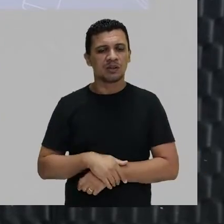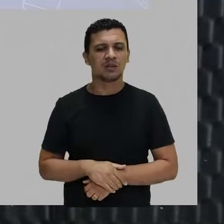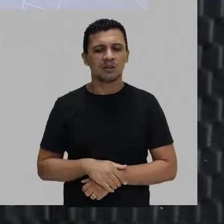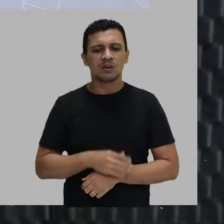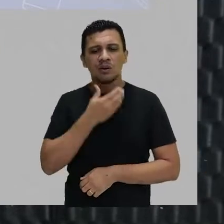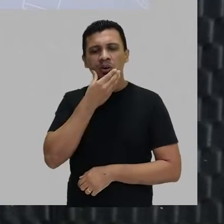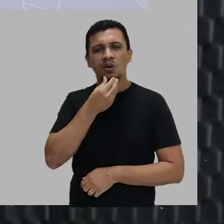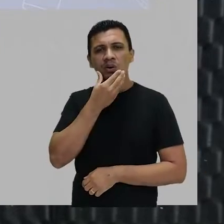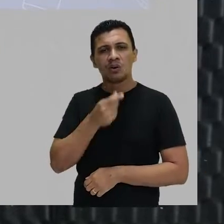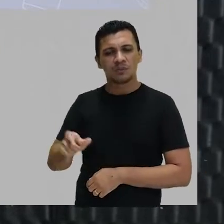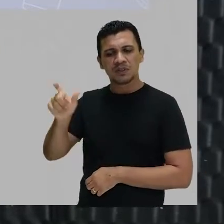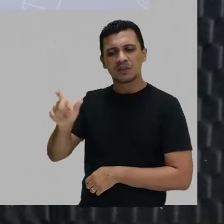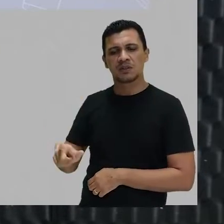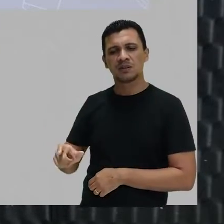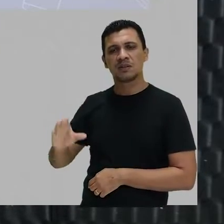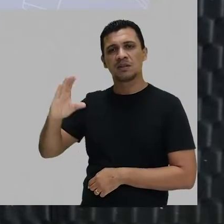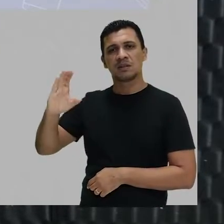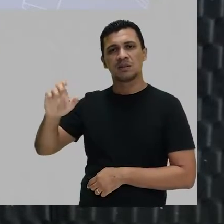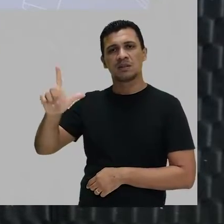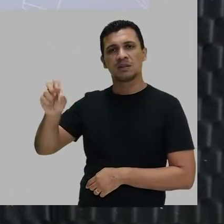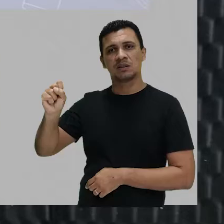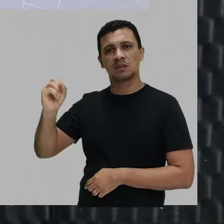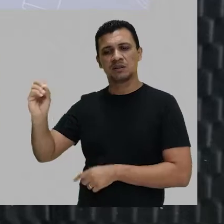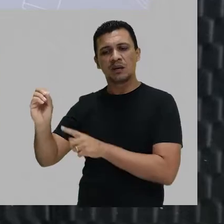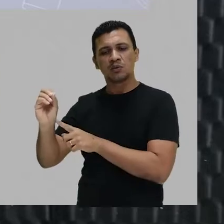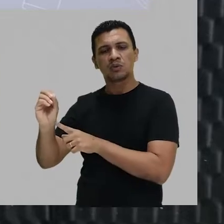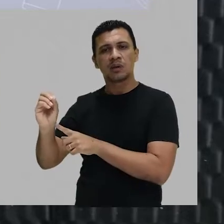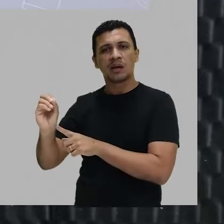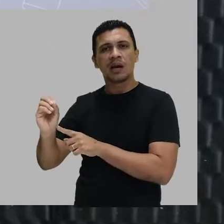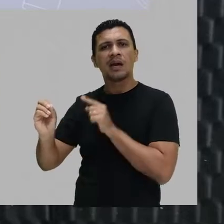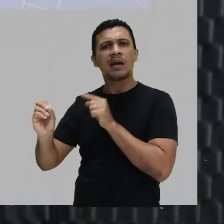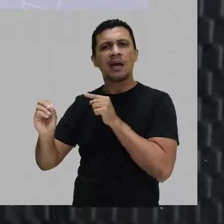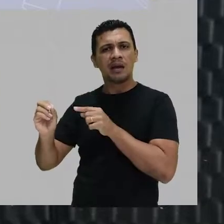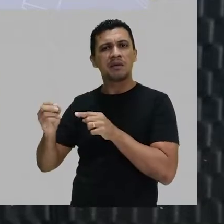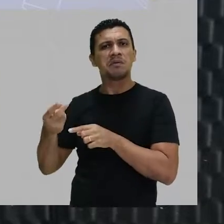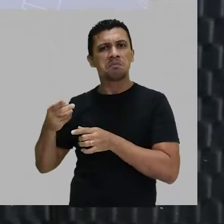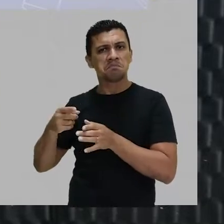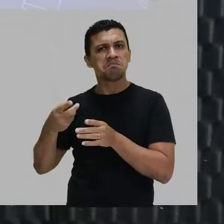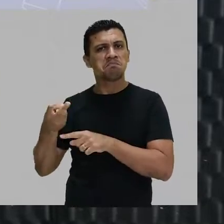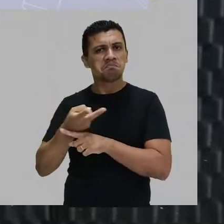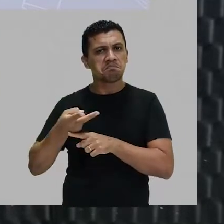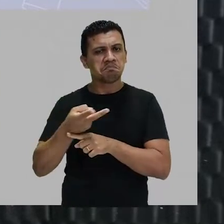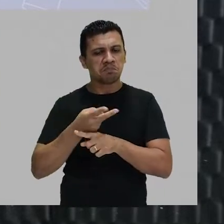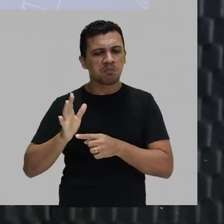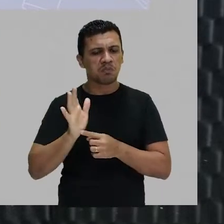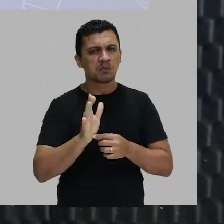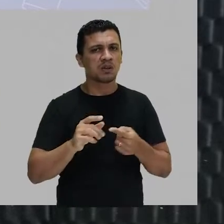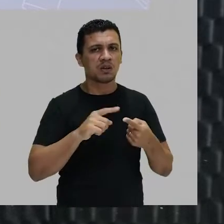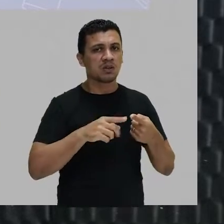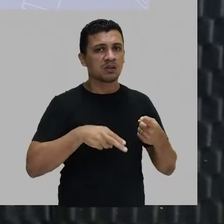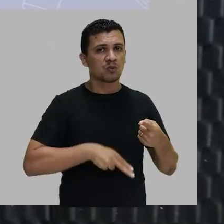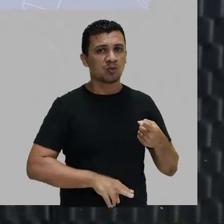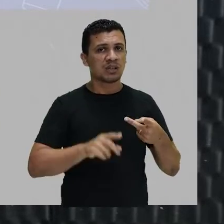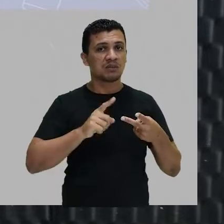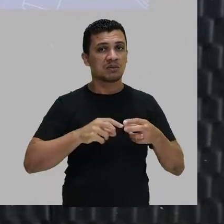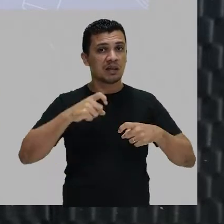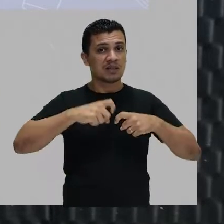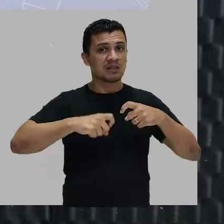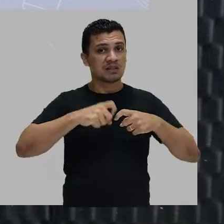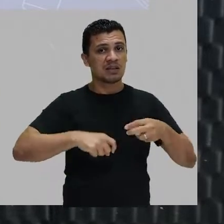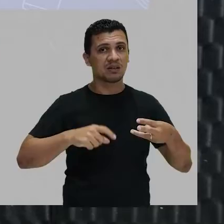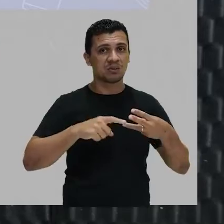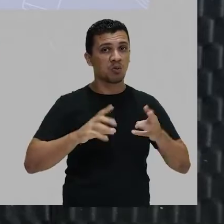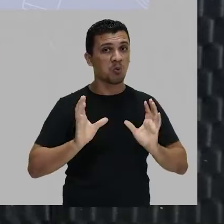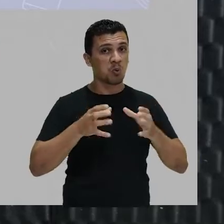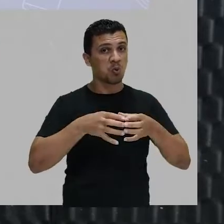Celso Martinez, que ele buscava questões extremamente polêmicas. Nudez, sexo, orgia, a